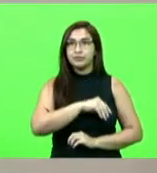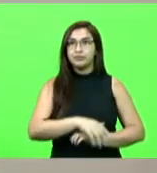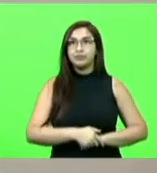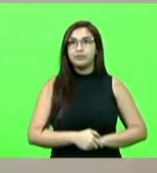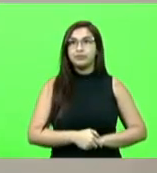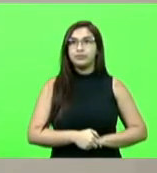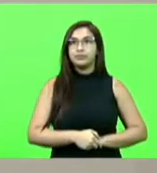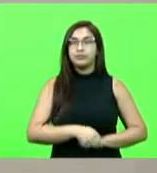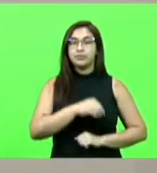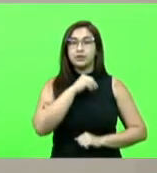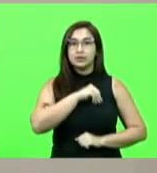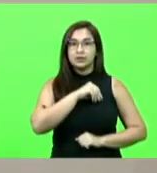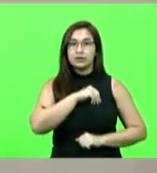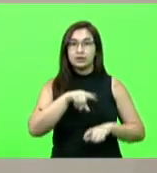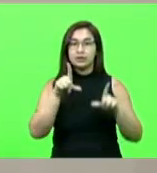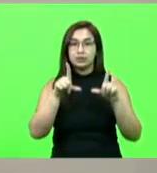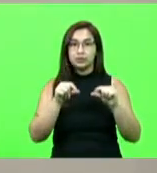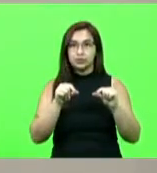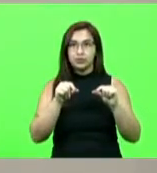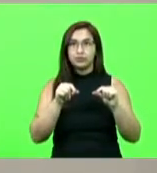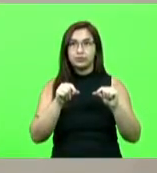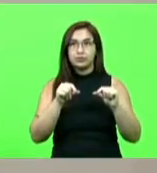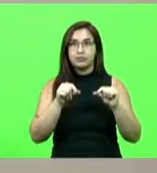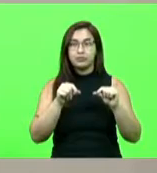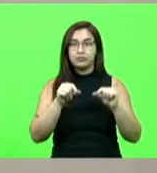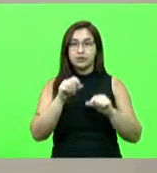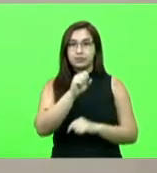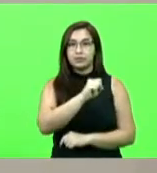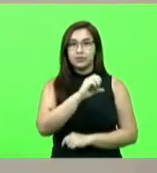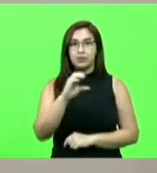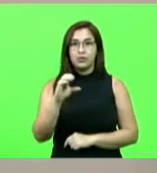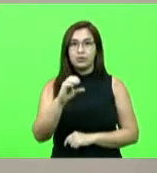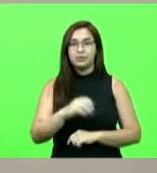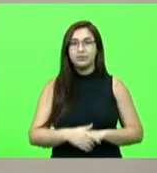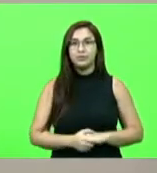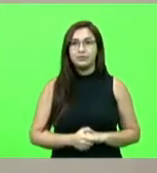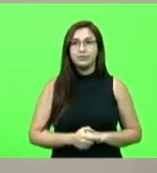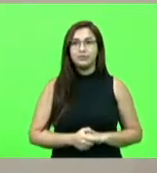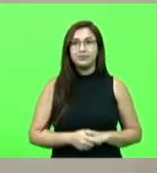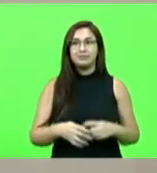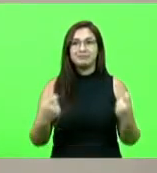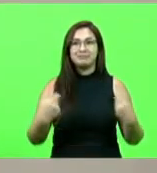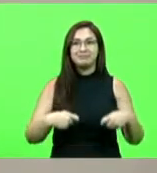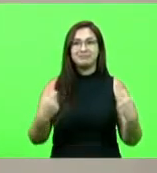do salário mínimo de Santa Catarina, mas precisamos